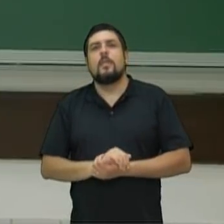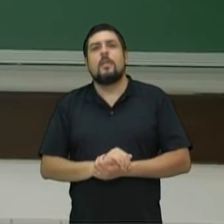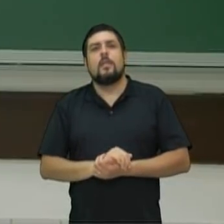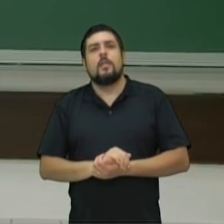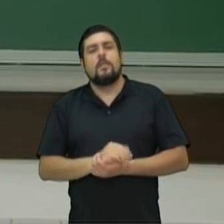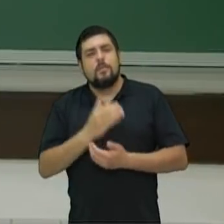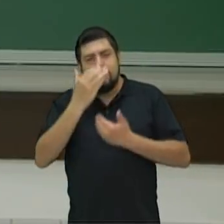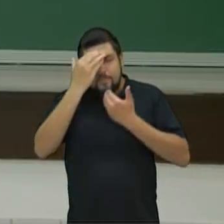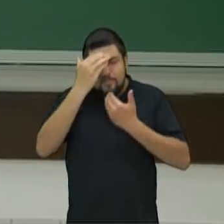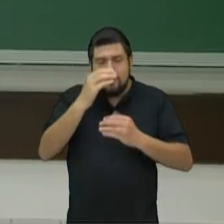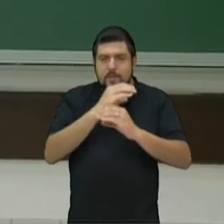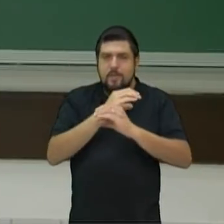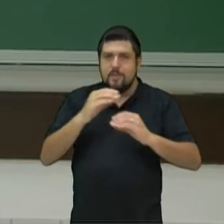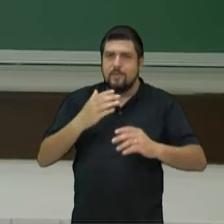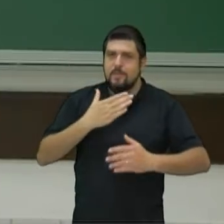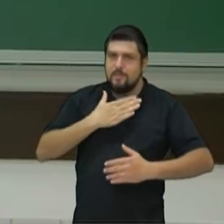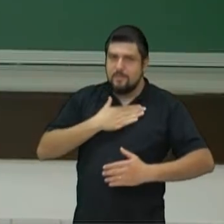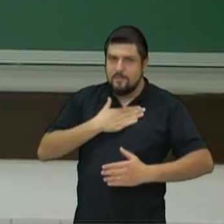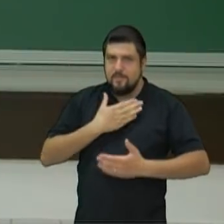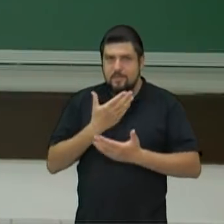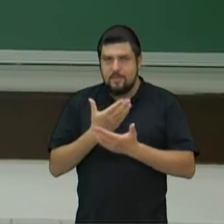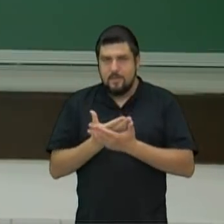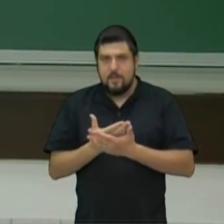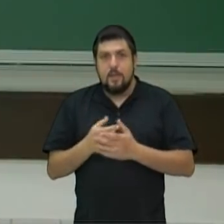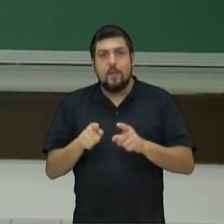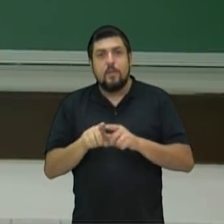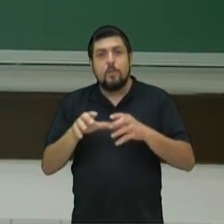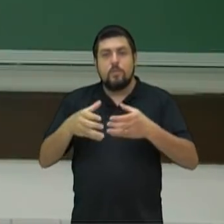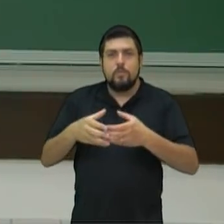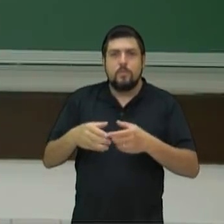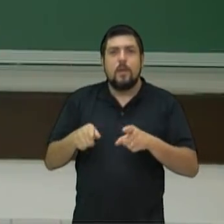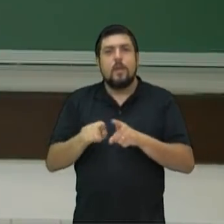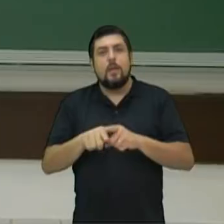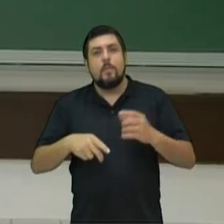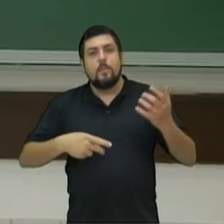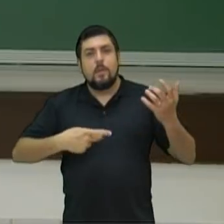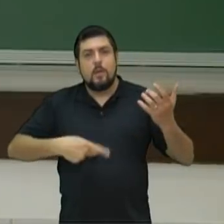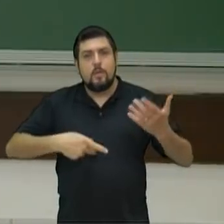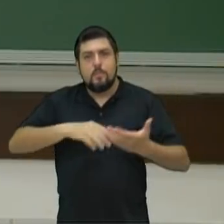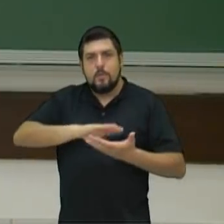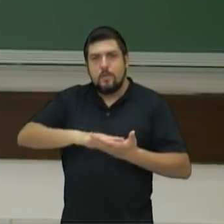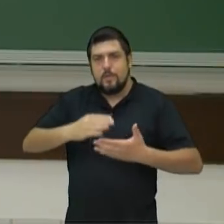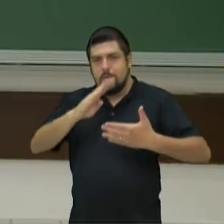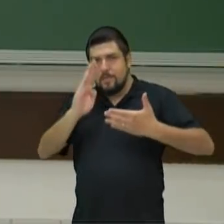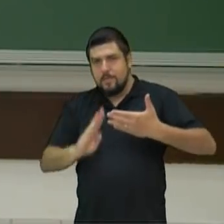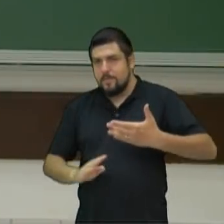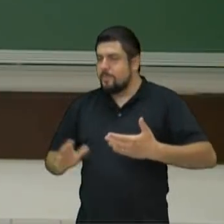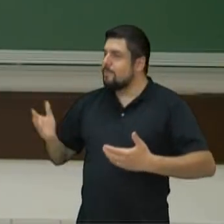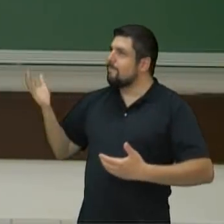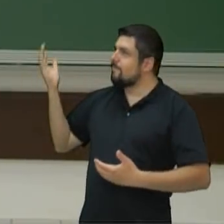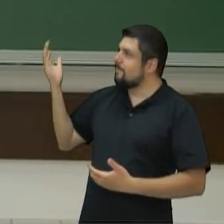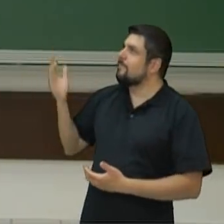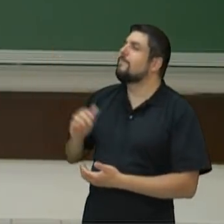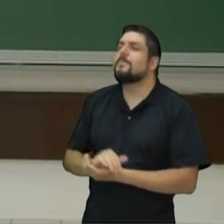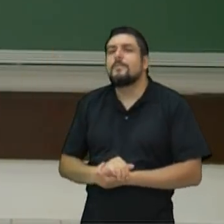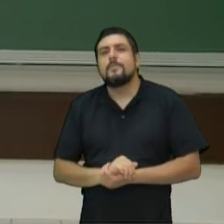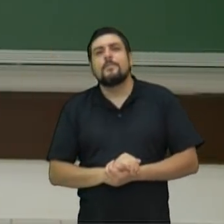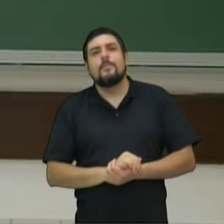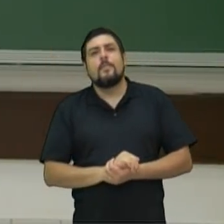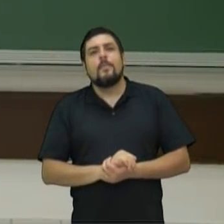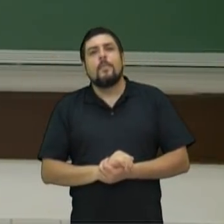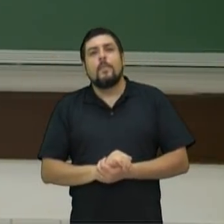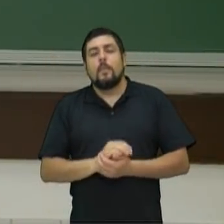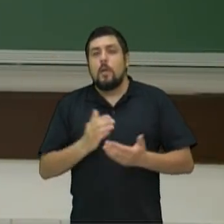confiança na minha aula, cumprimentar a minha equipe aqui. Quero cumprimentar o Paulo, que vai me ajudar na interpretação, certo? Antes de nós começarmos essa aula,